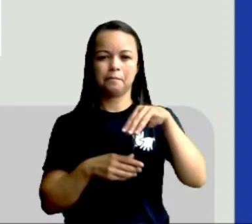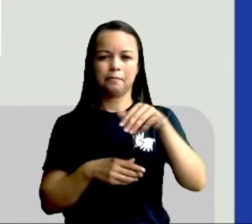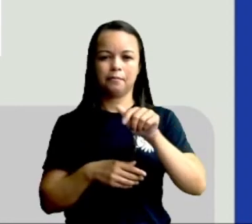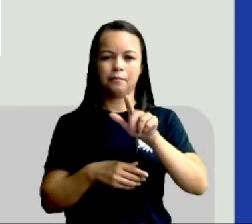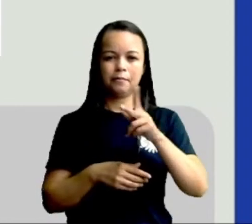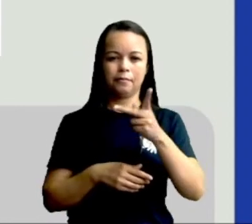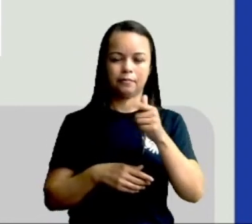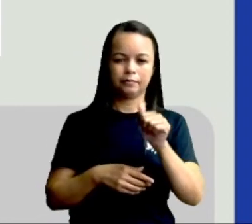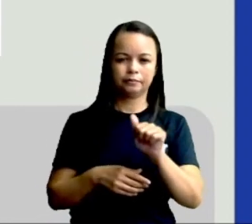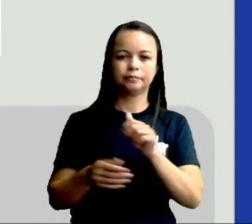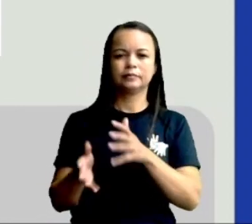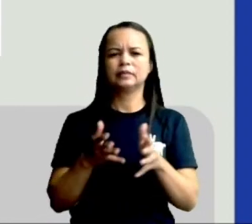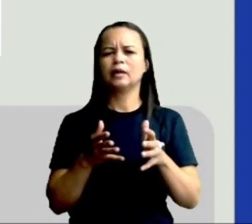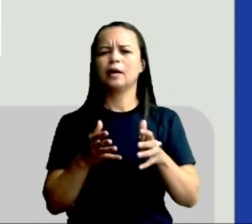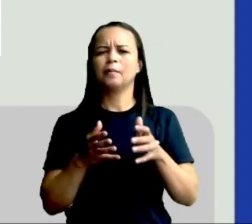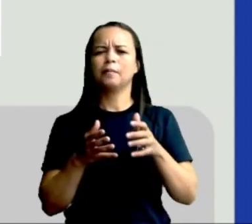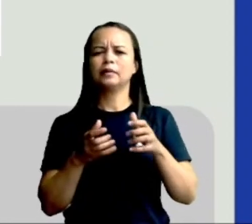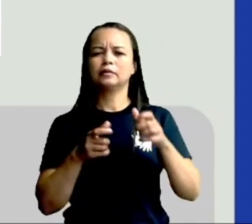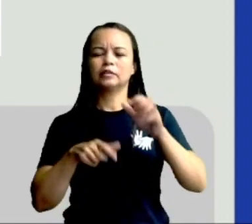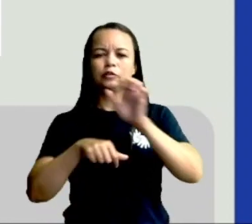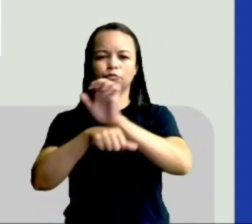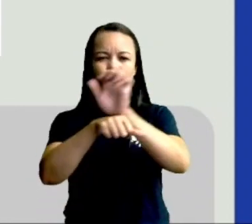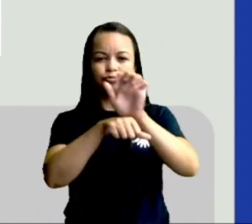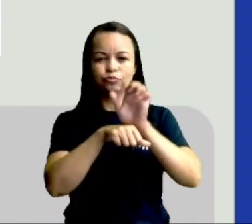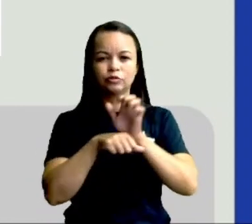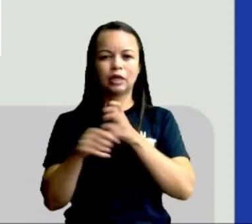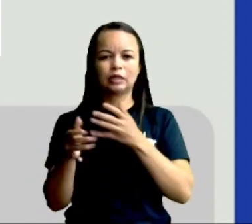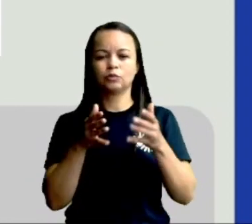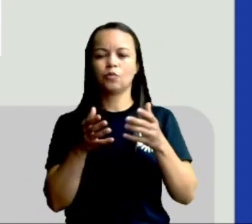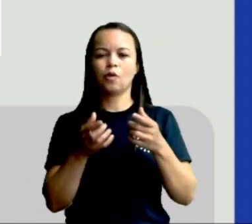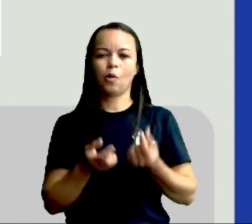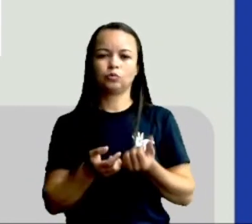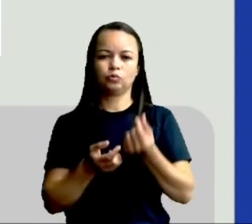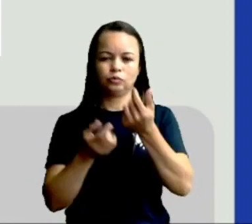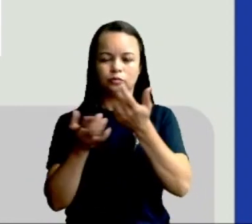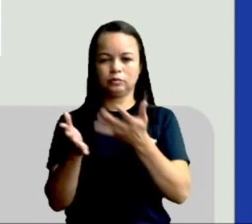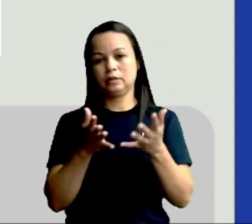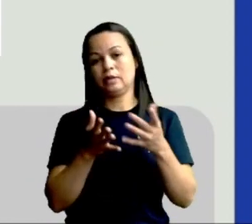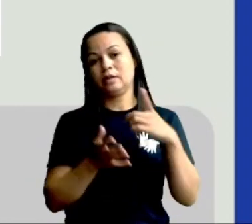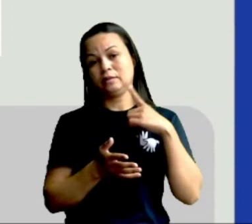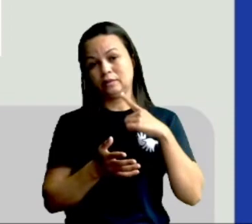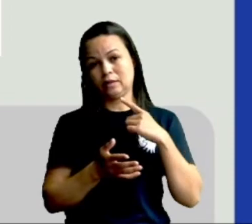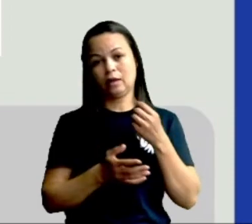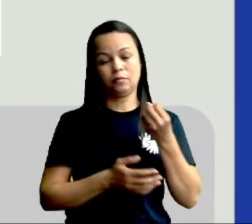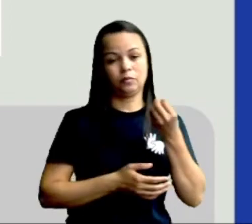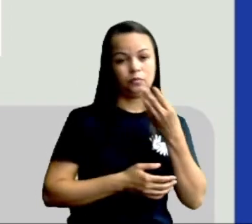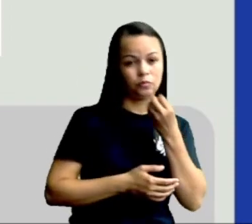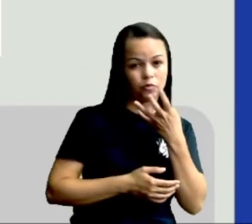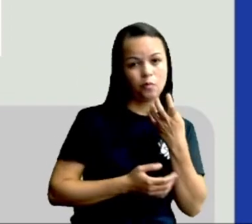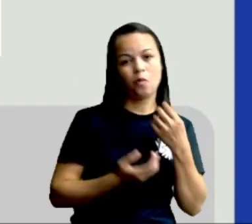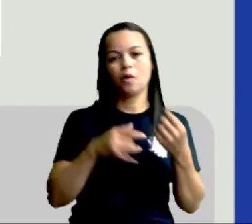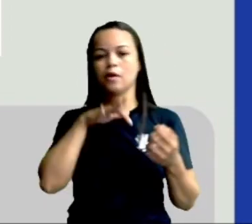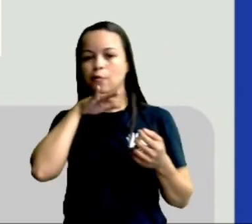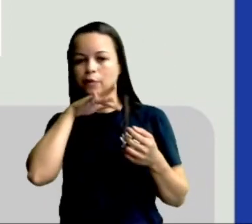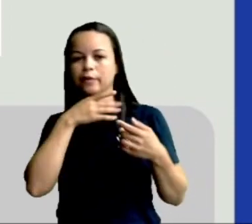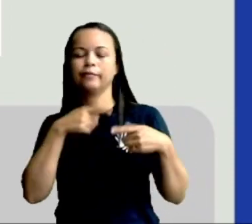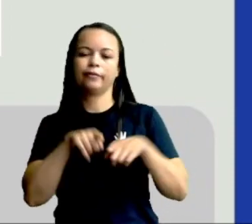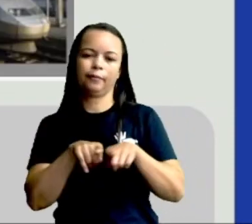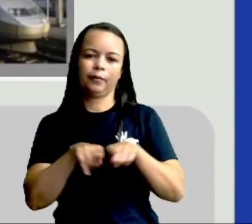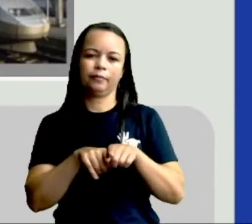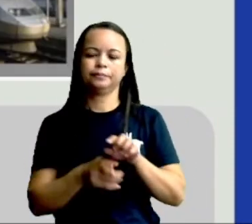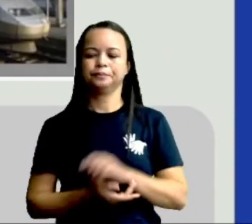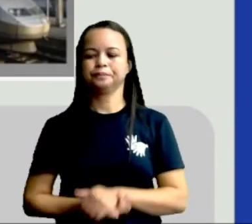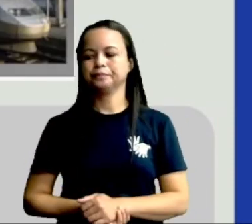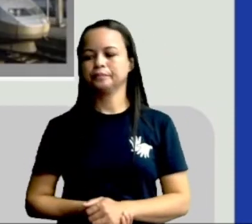Baixa integração entre os estados. Alto custo de implementação. Temos algumas vantagens e algumas desvantagens